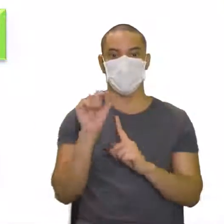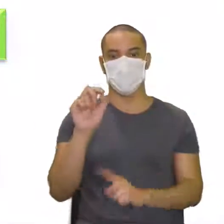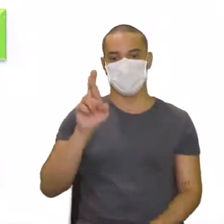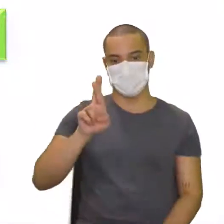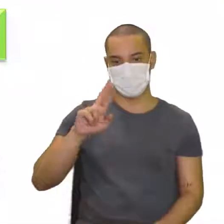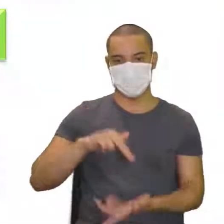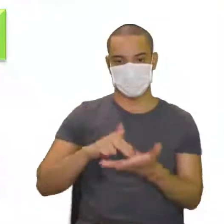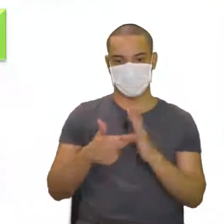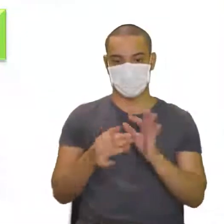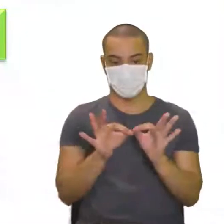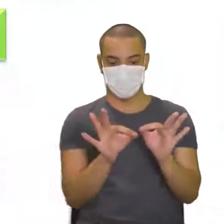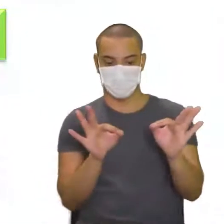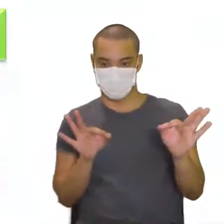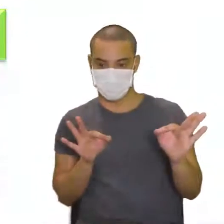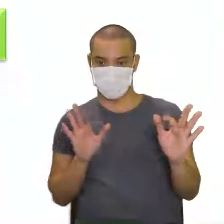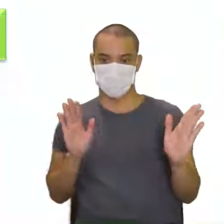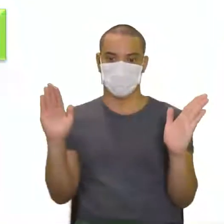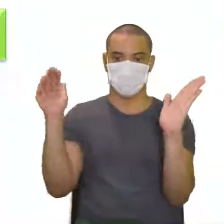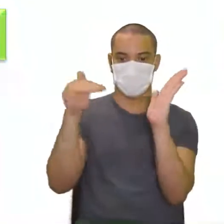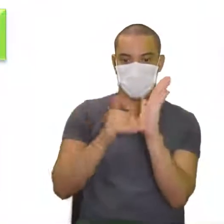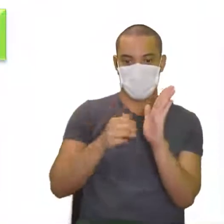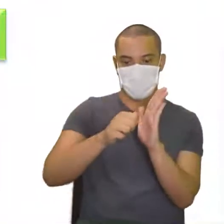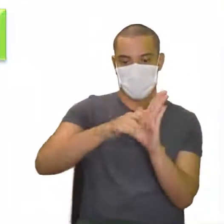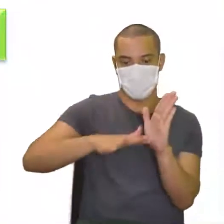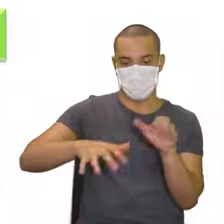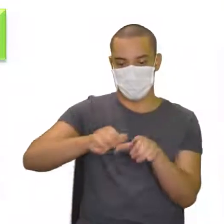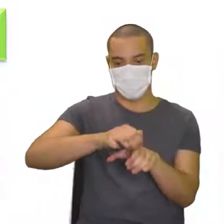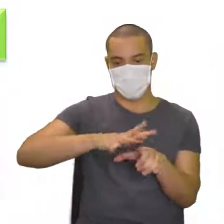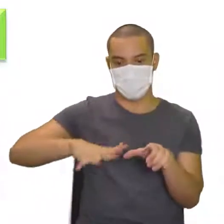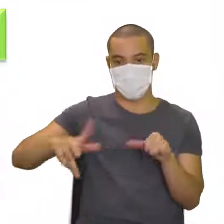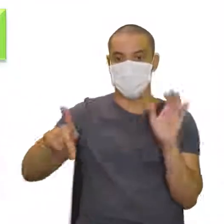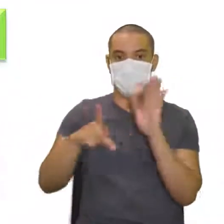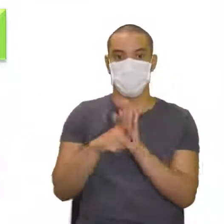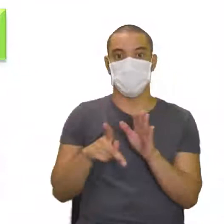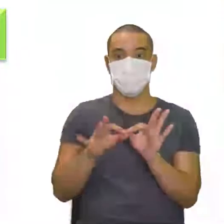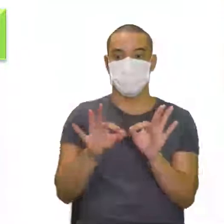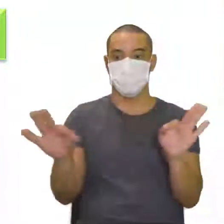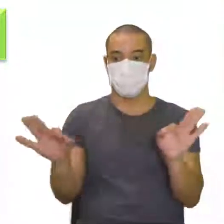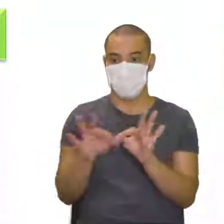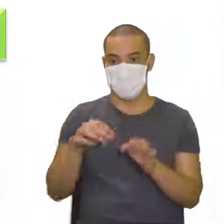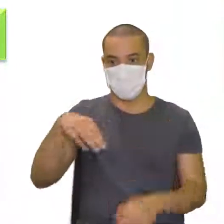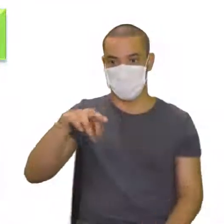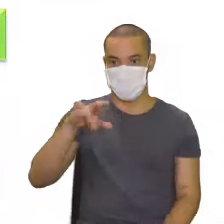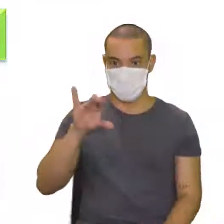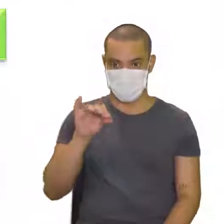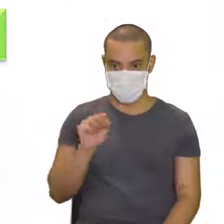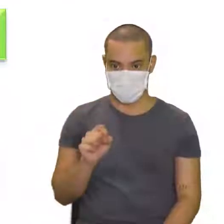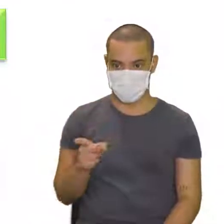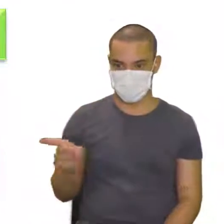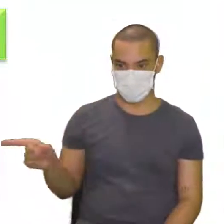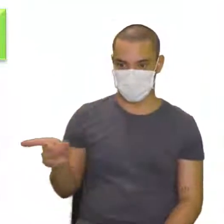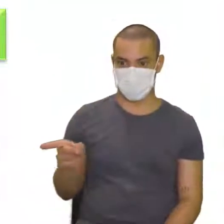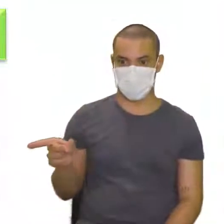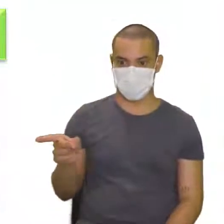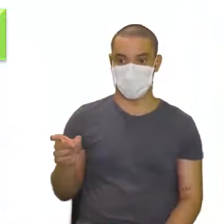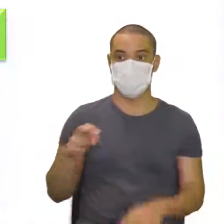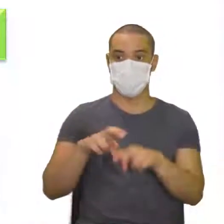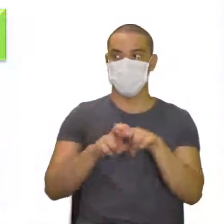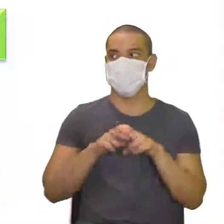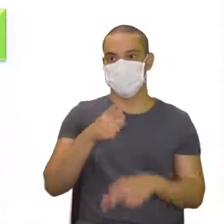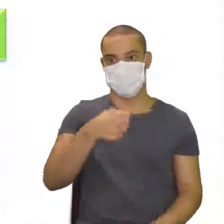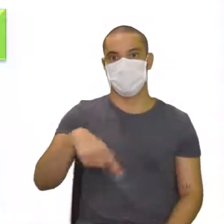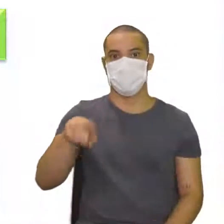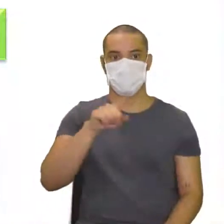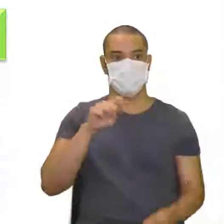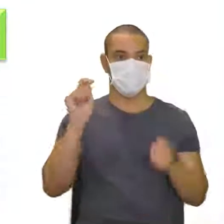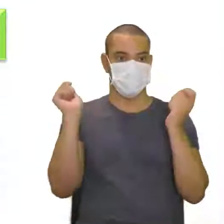distância do fio até um ponto da linha do campo, em metros, ok? Então, como vocês podem observar,